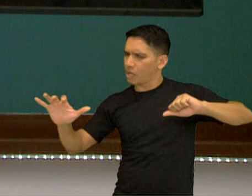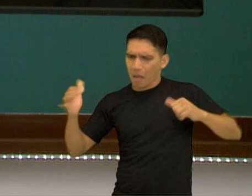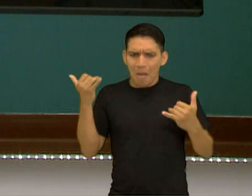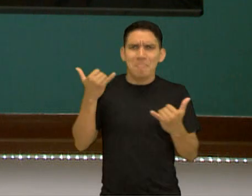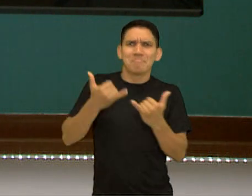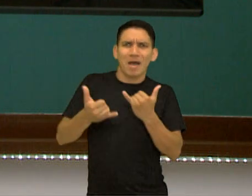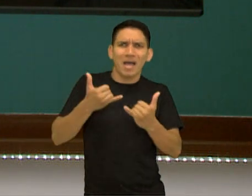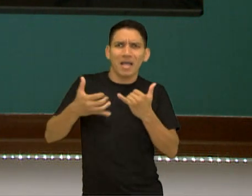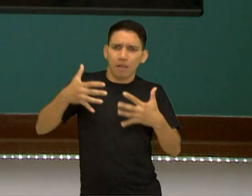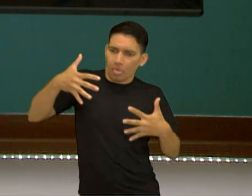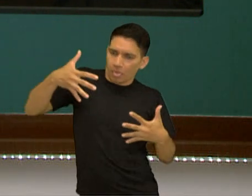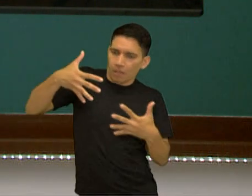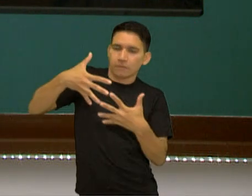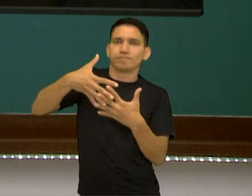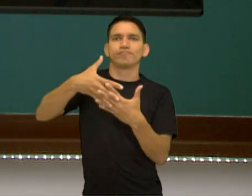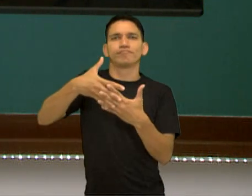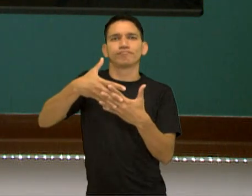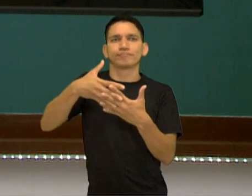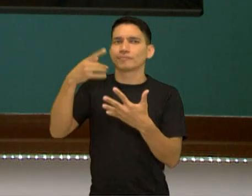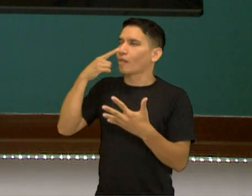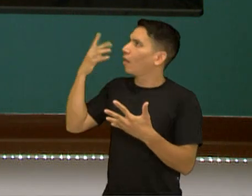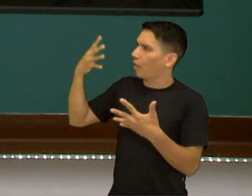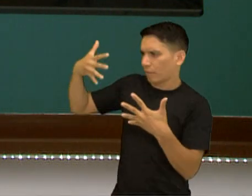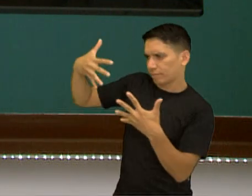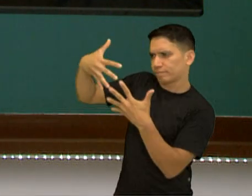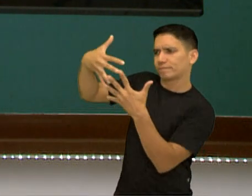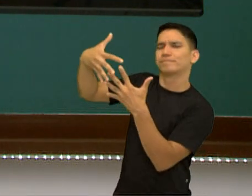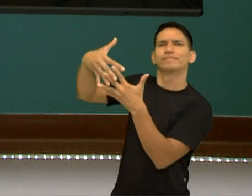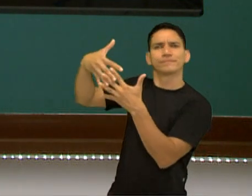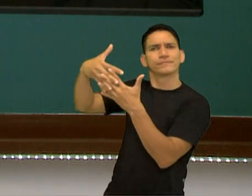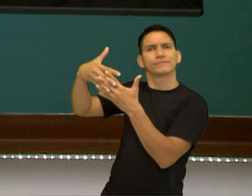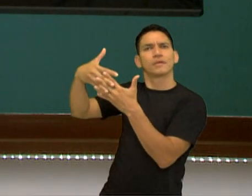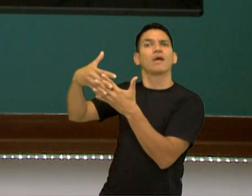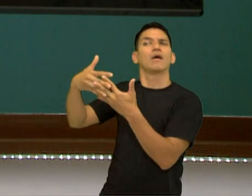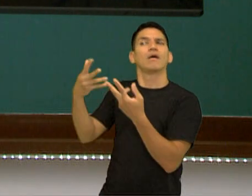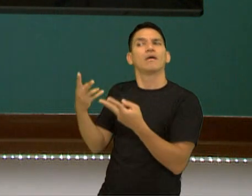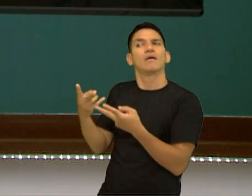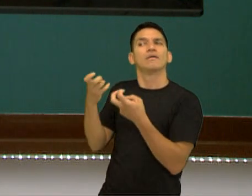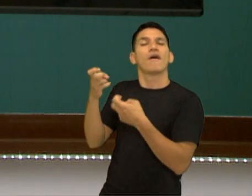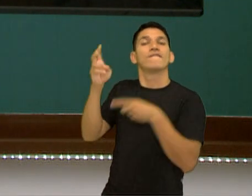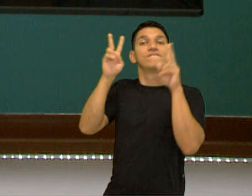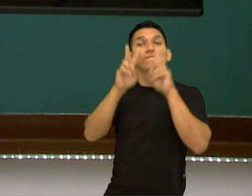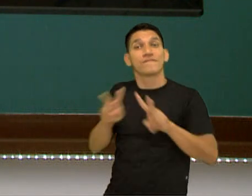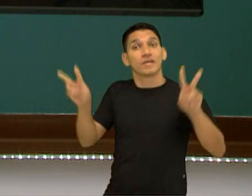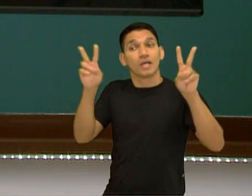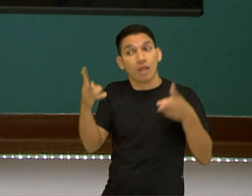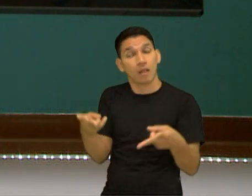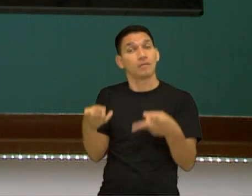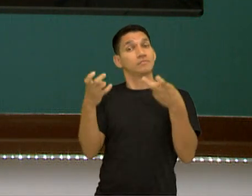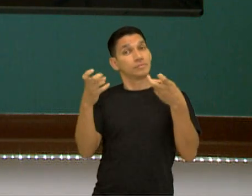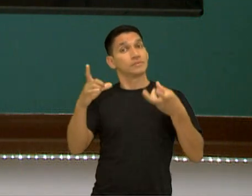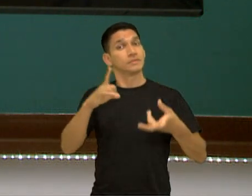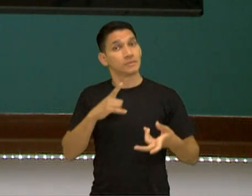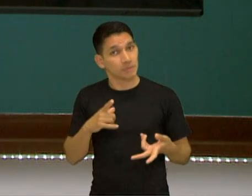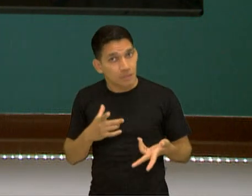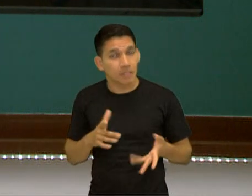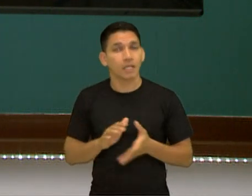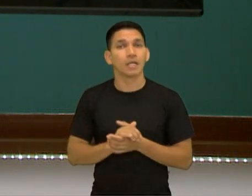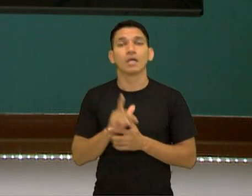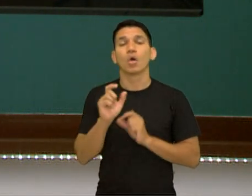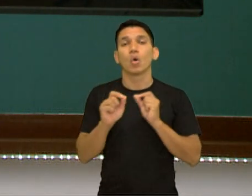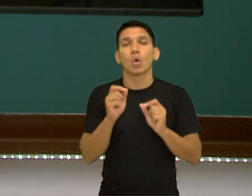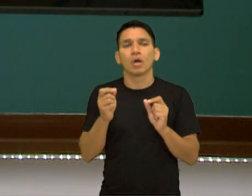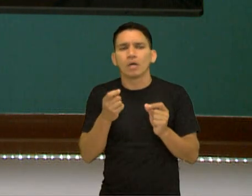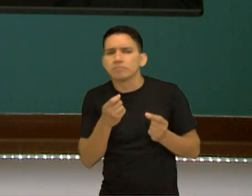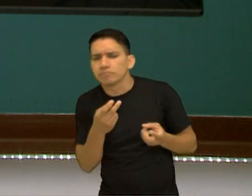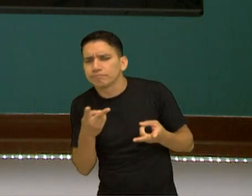se encaixar. Não bastante essa questão de visualização, dessa percepção física, ele se